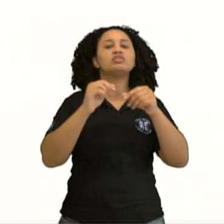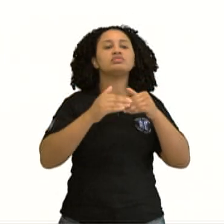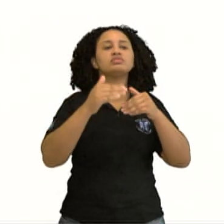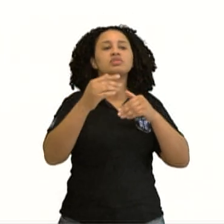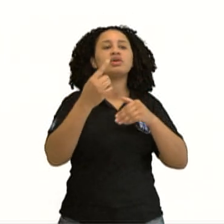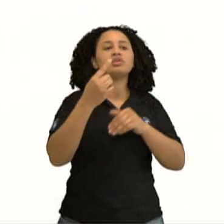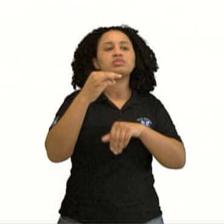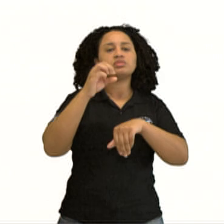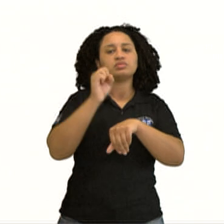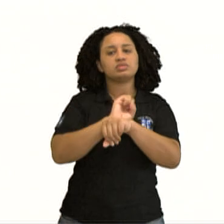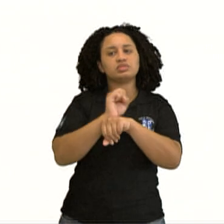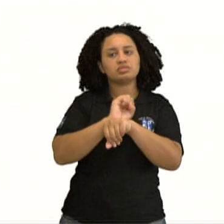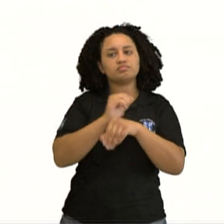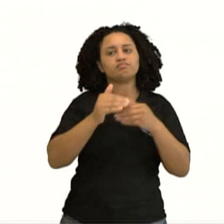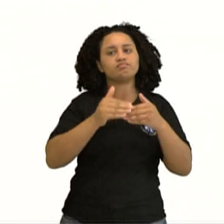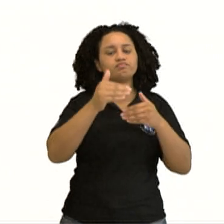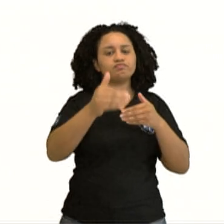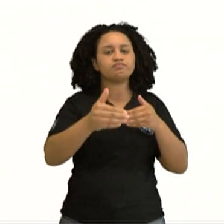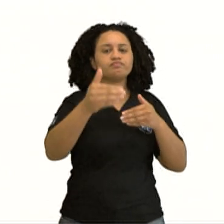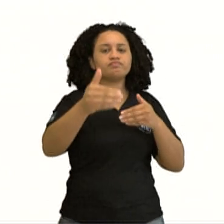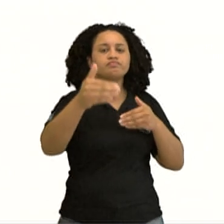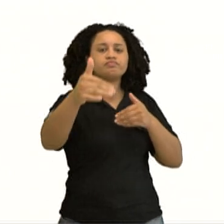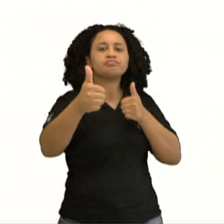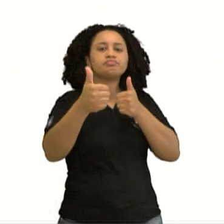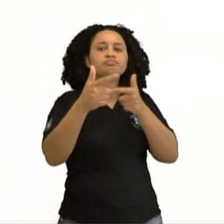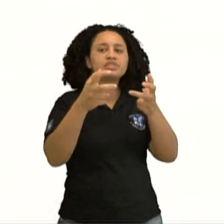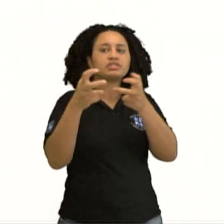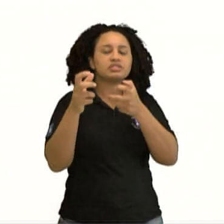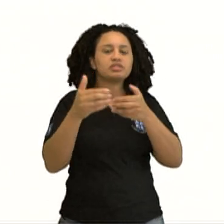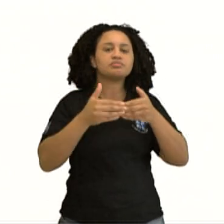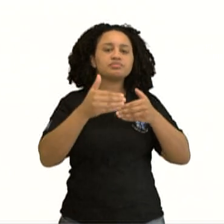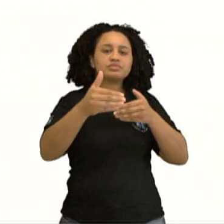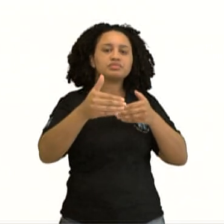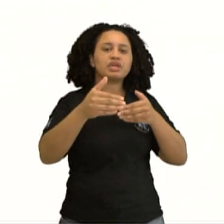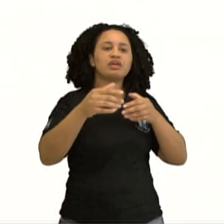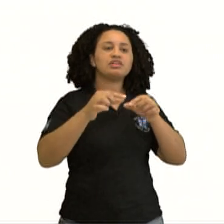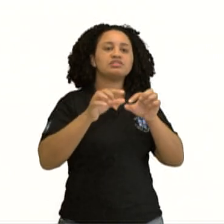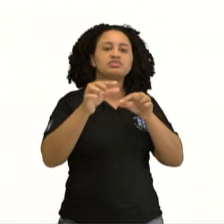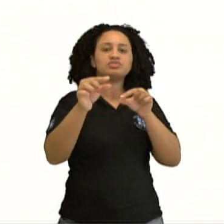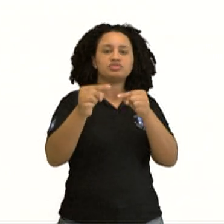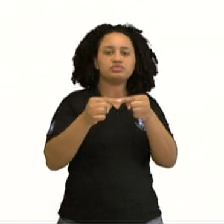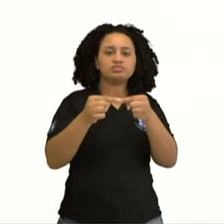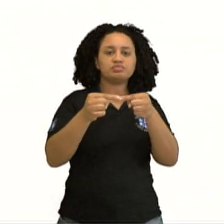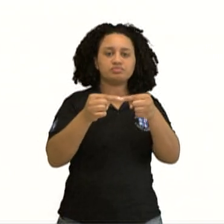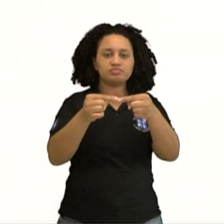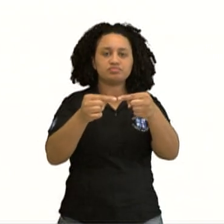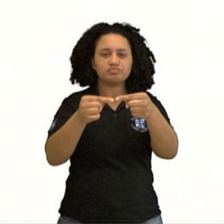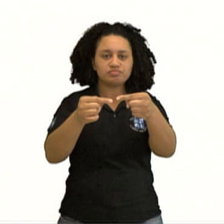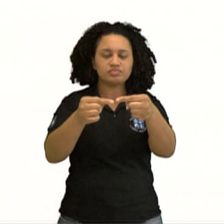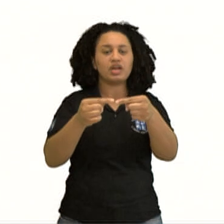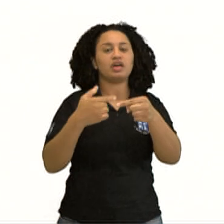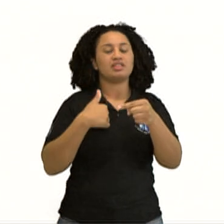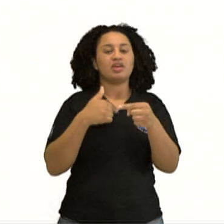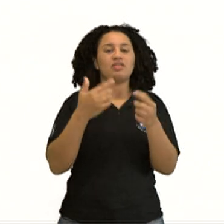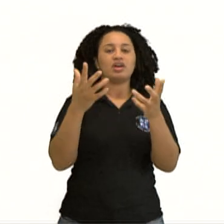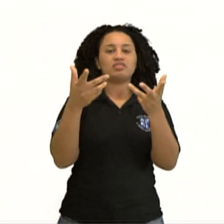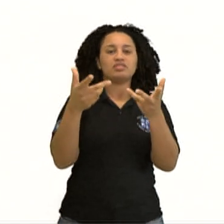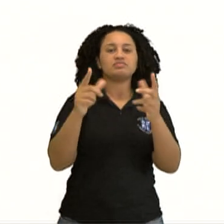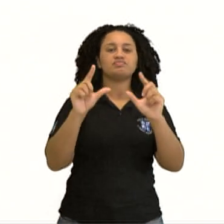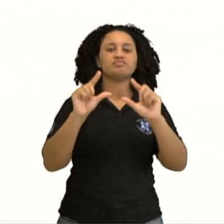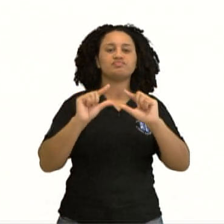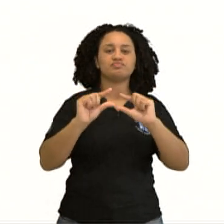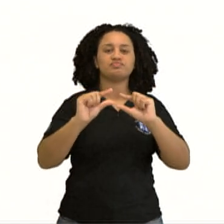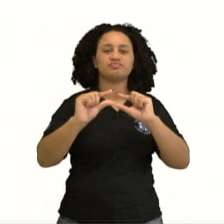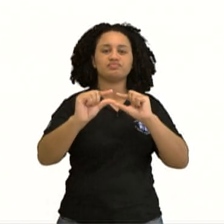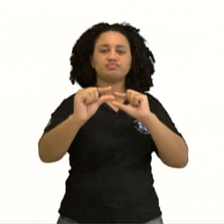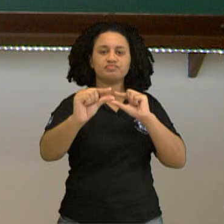1 segundo, e você perceba que o espaço percorrido pelo veículo vai diminuindo, quer dizer que ele está perdendo velocidade. Porque você